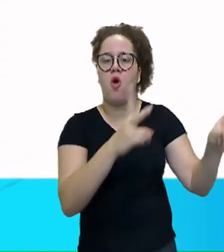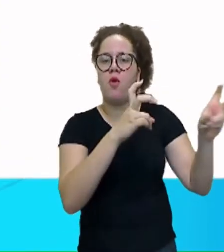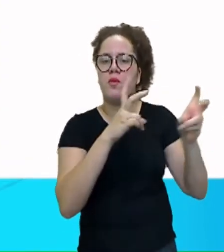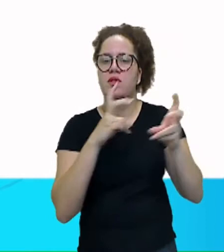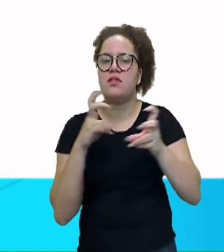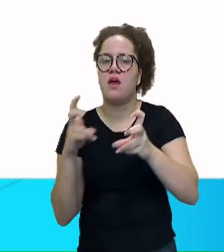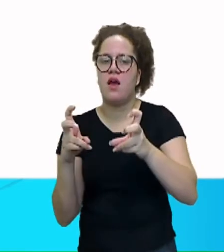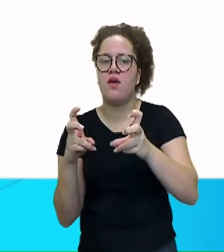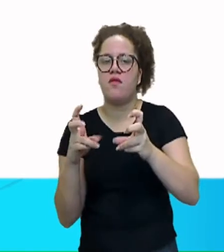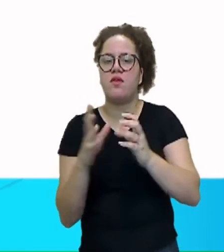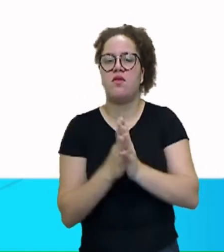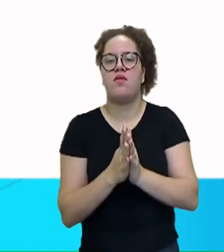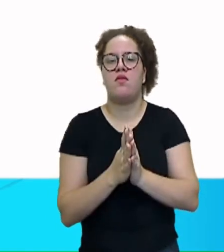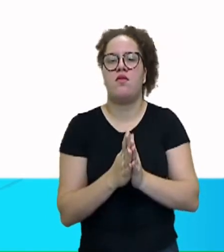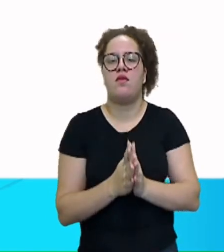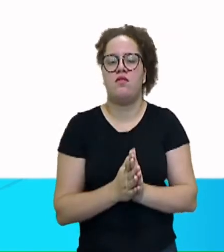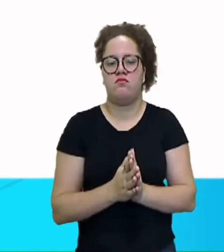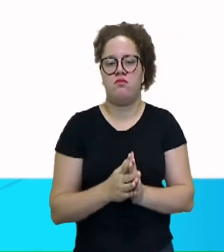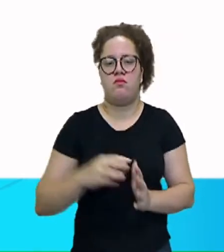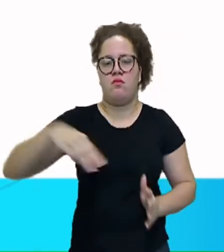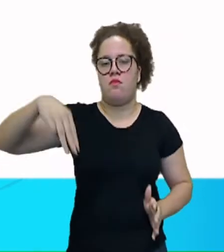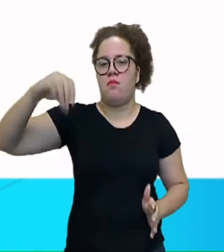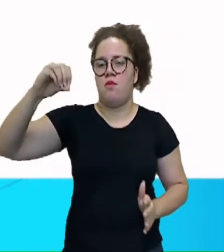Observem só essa Mona Lisa,